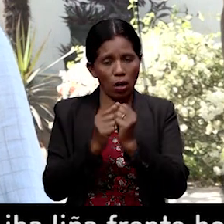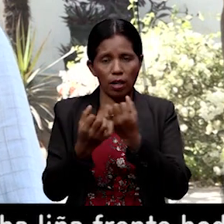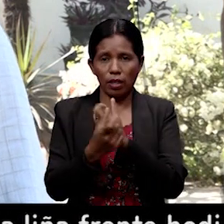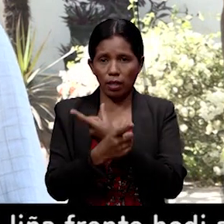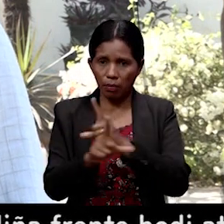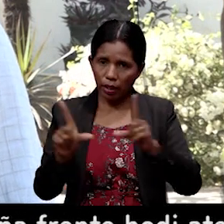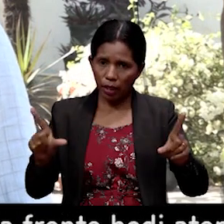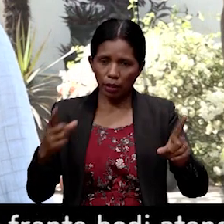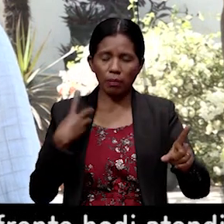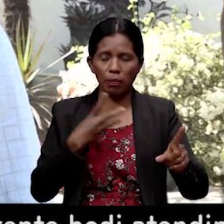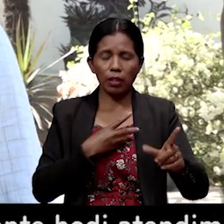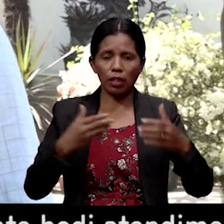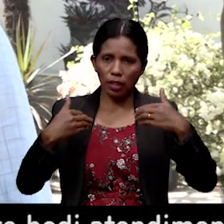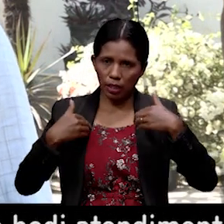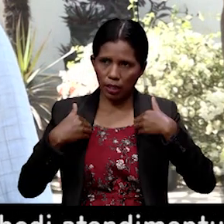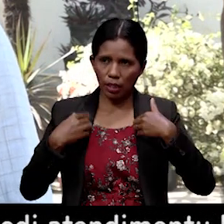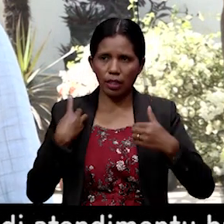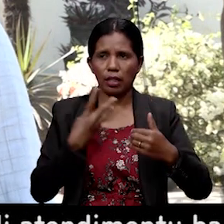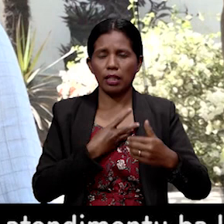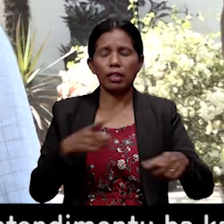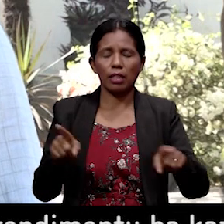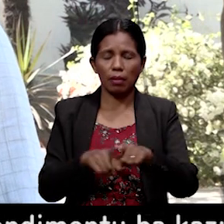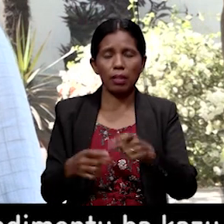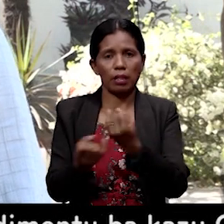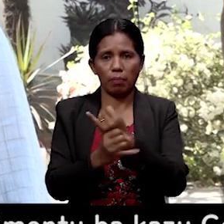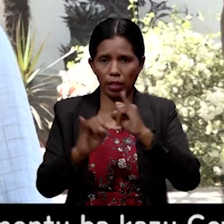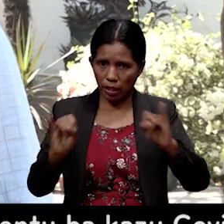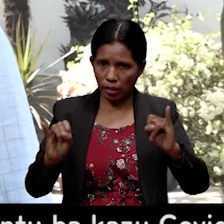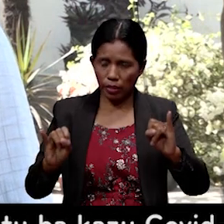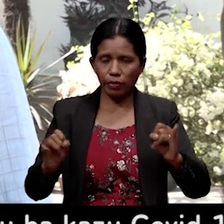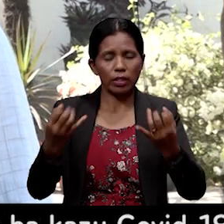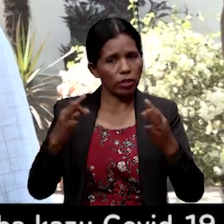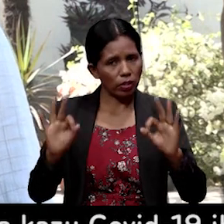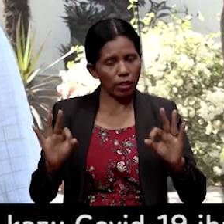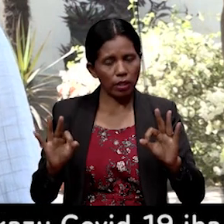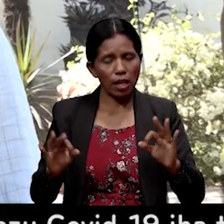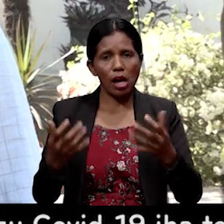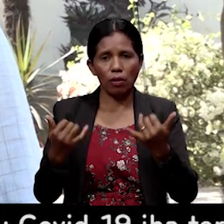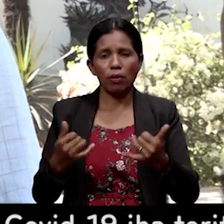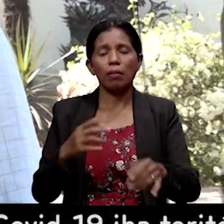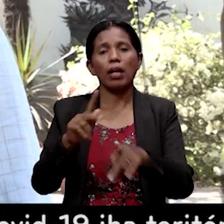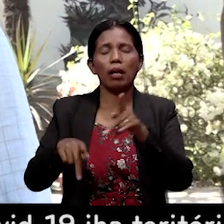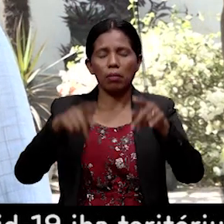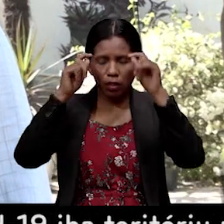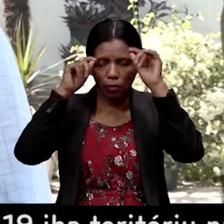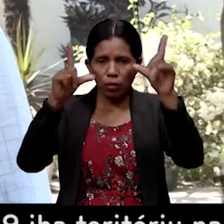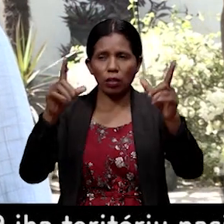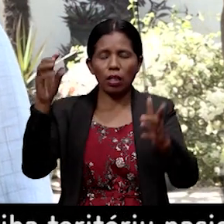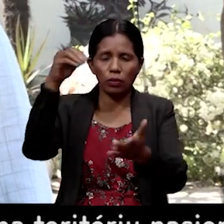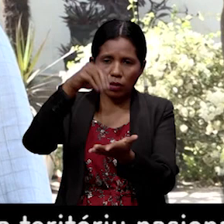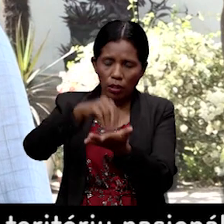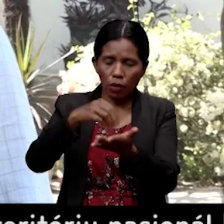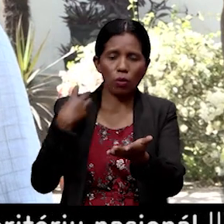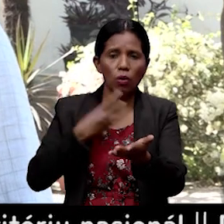Iha, Ita Ohiloron livre no Ukunrasika Antihona. Agora cabe para Timor-Wan ser roto, a tu tal roto e tem